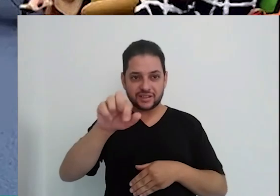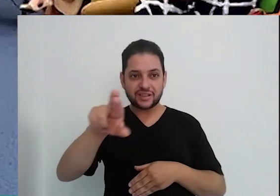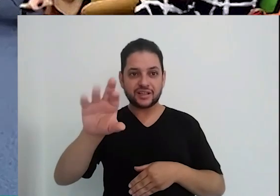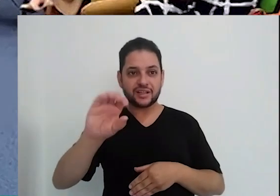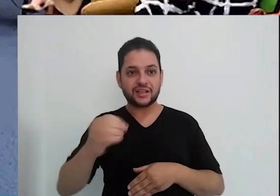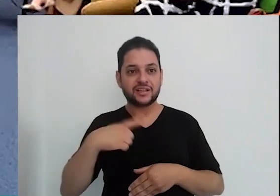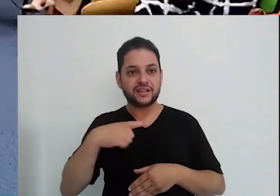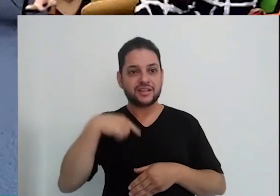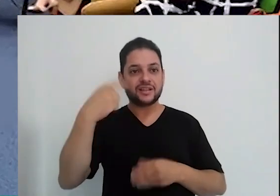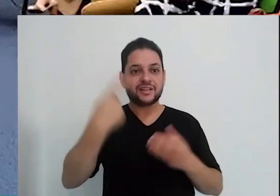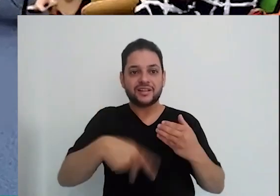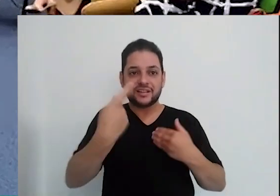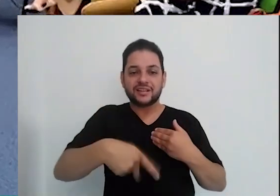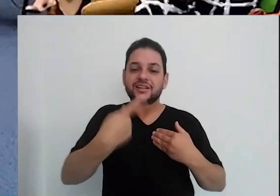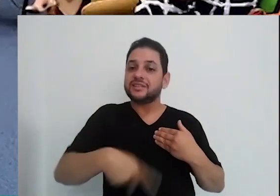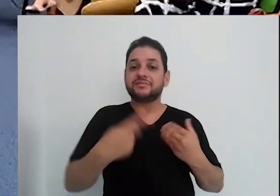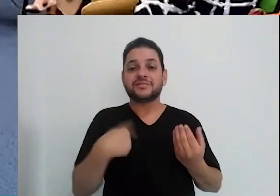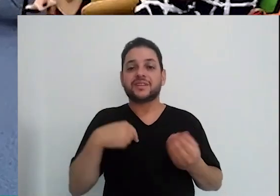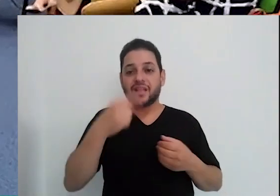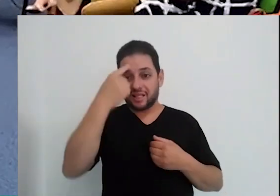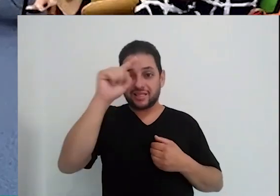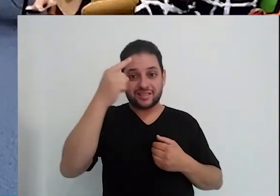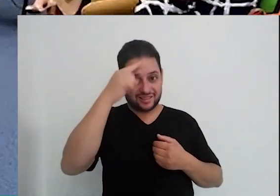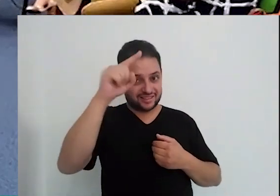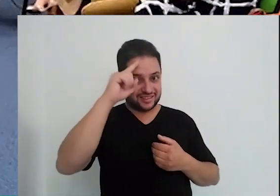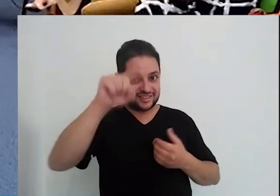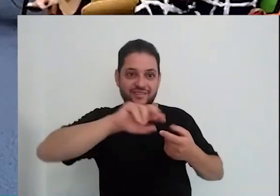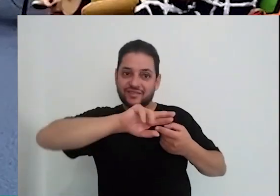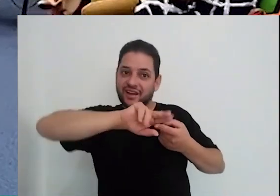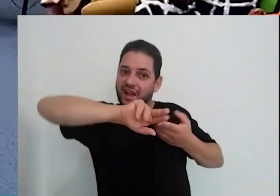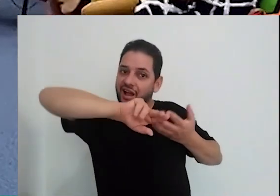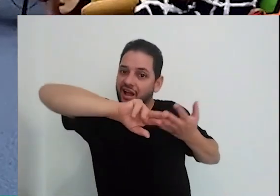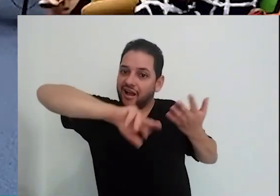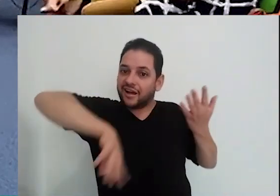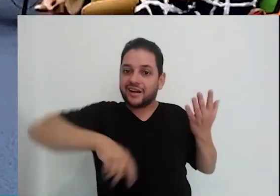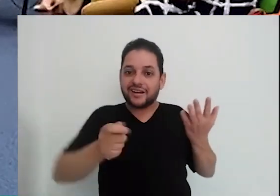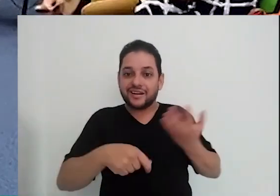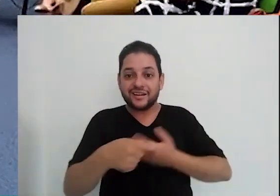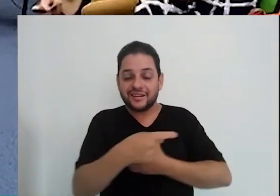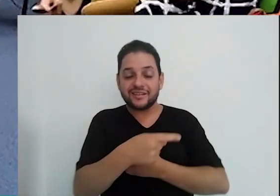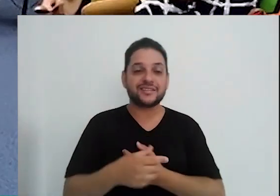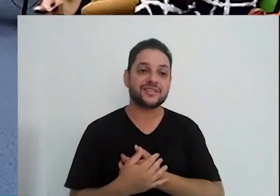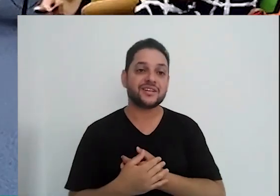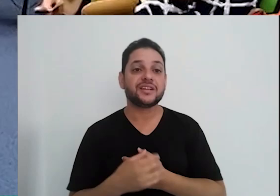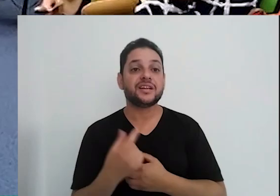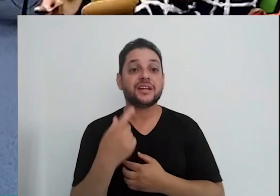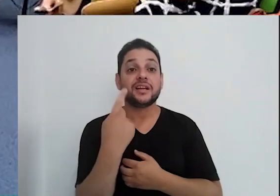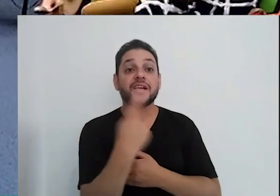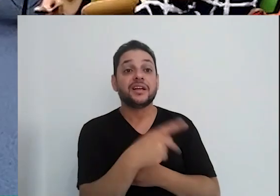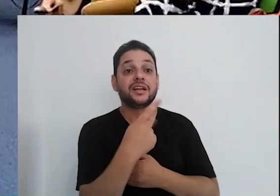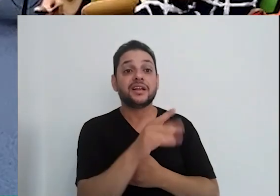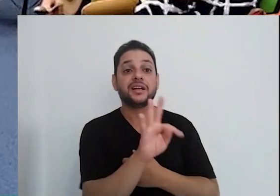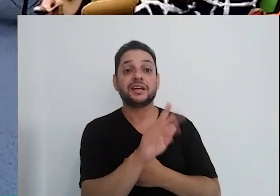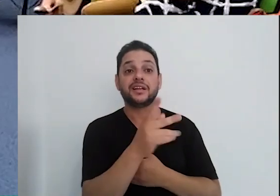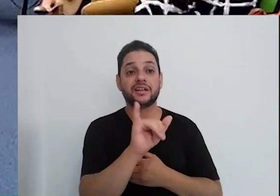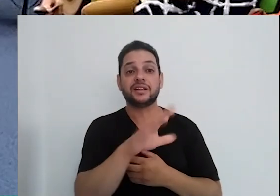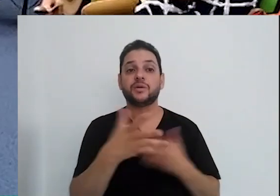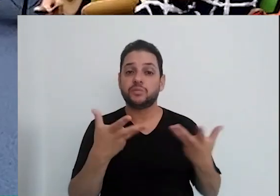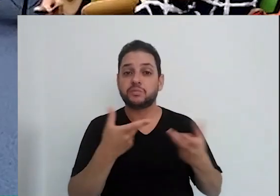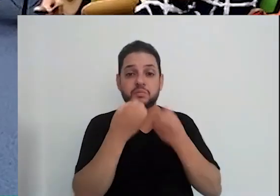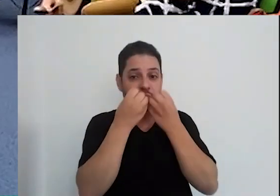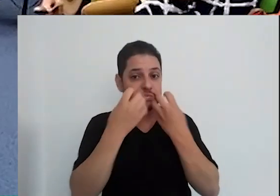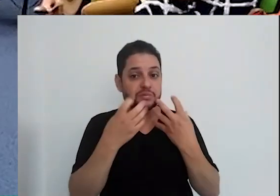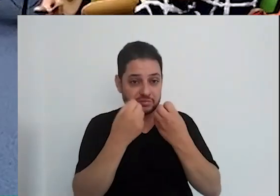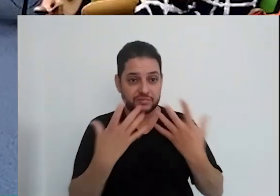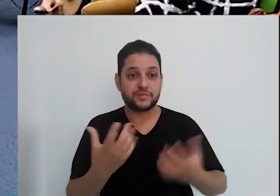aqui ah ele vai ter ideia para tratar da questão de raça super importante eu acho ele é ele é muito bom ele é muito bom o thago eu